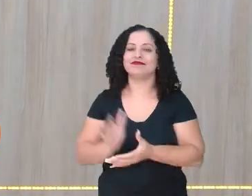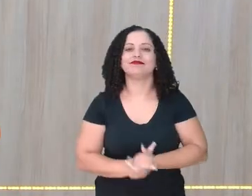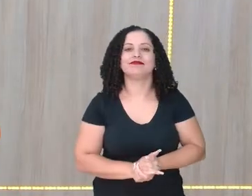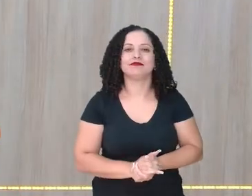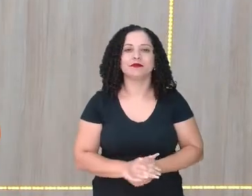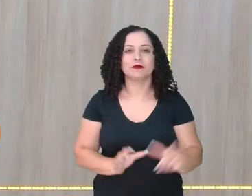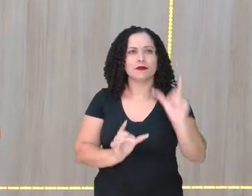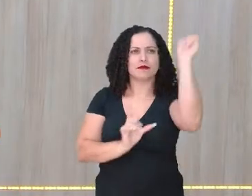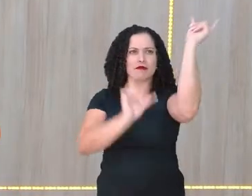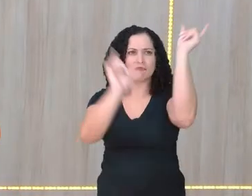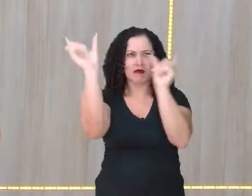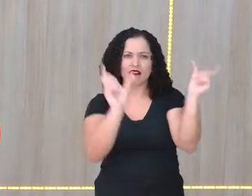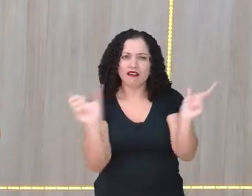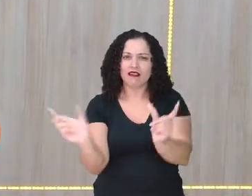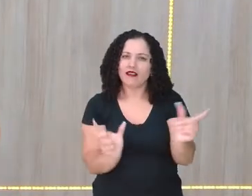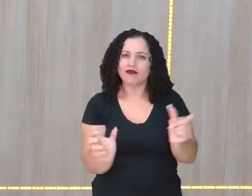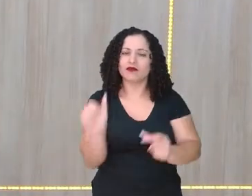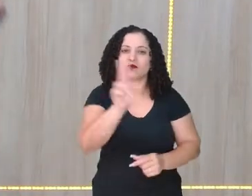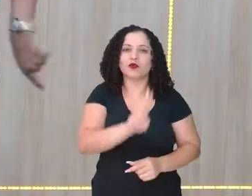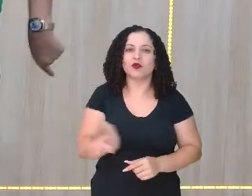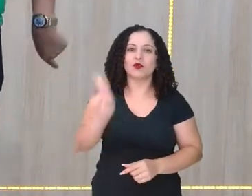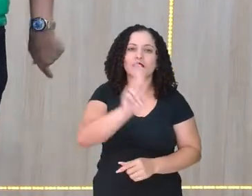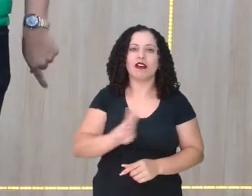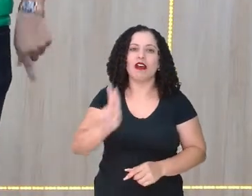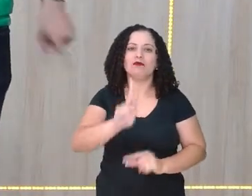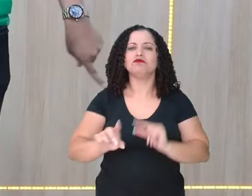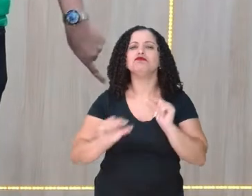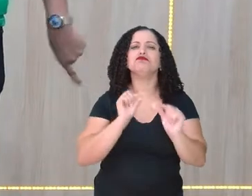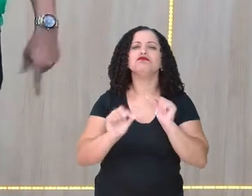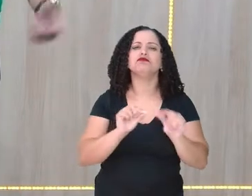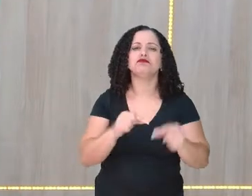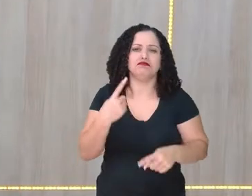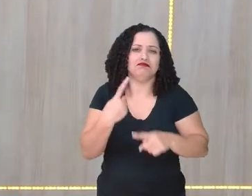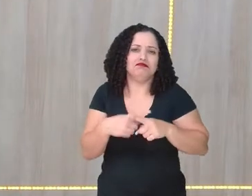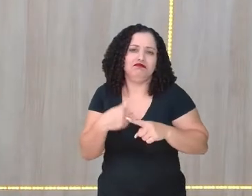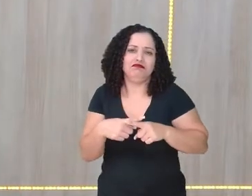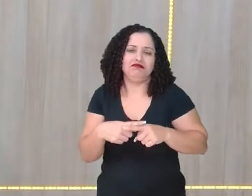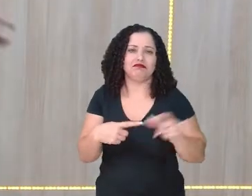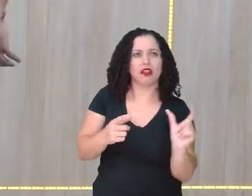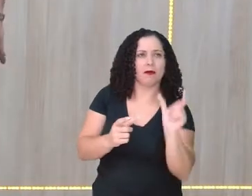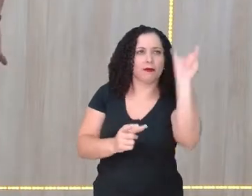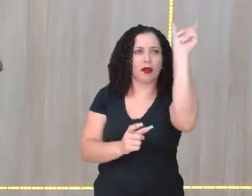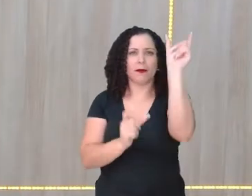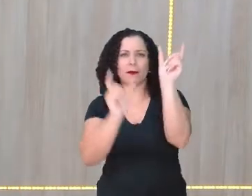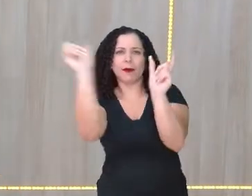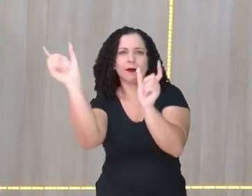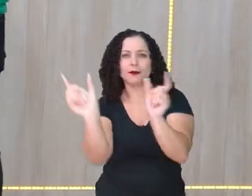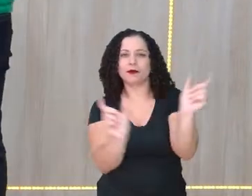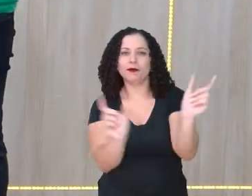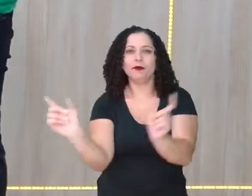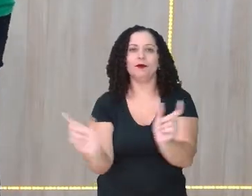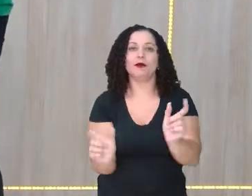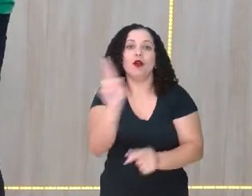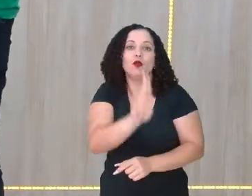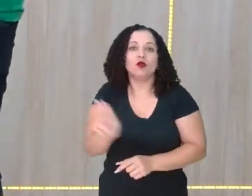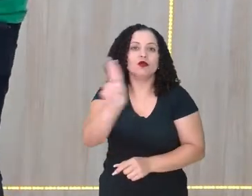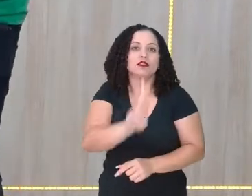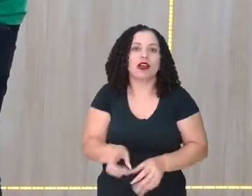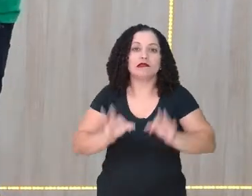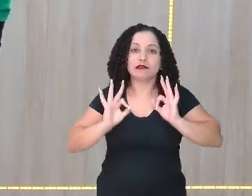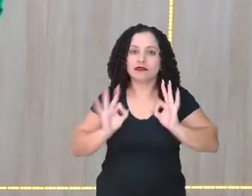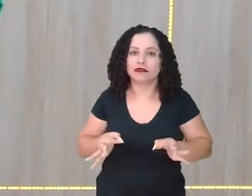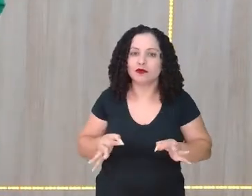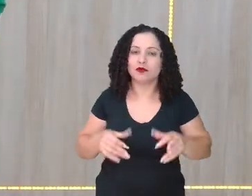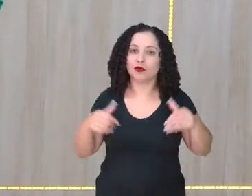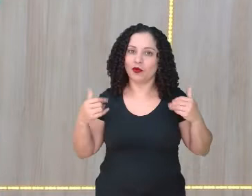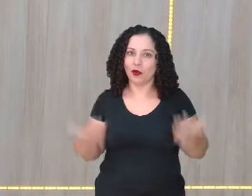palavras que nós usamos para quê? Em que situação que eu uso? Quando é que eu boto? Quando é que eu pego? Quando é que eu não pego? Vem cá, vem cá. Aqui, ó.